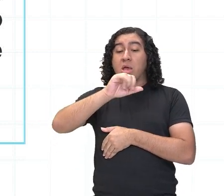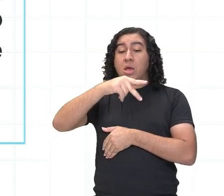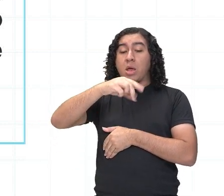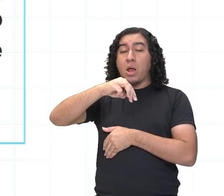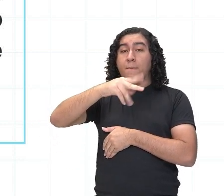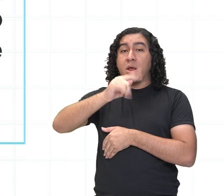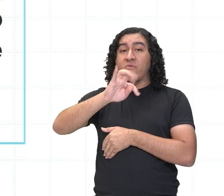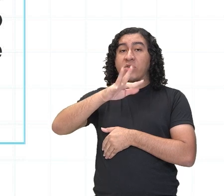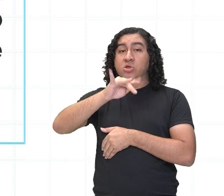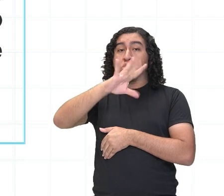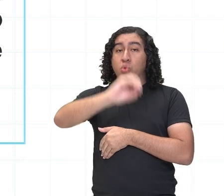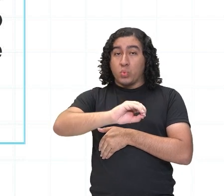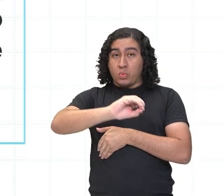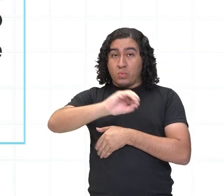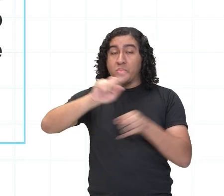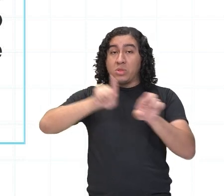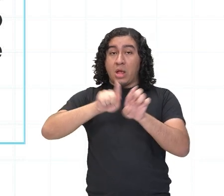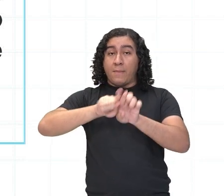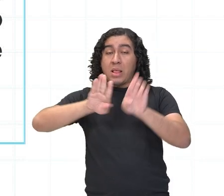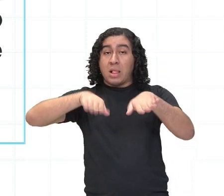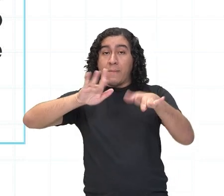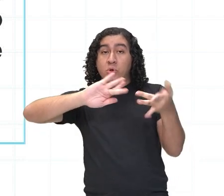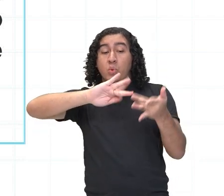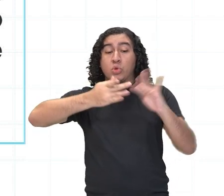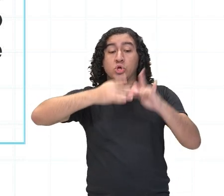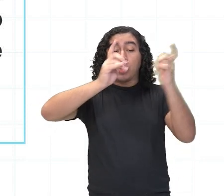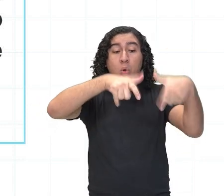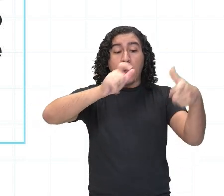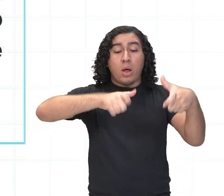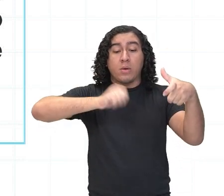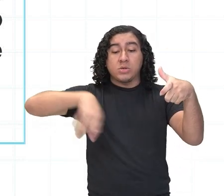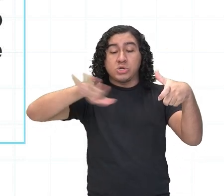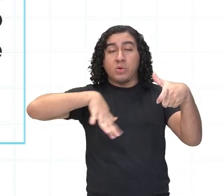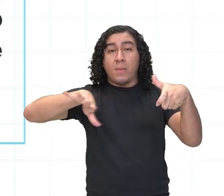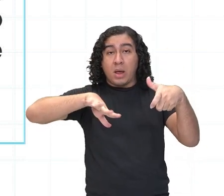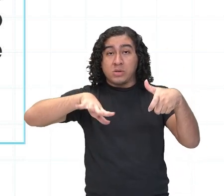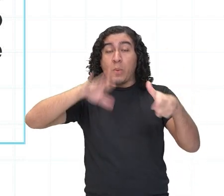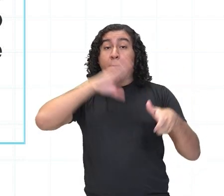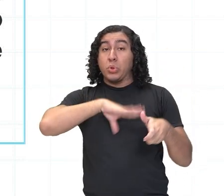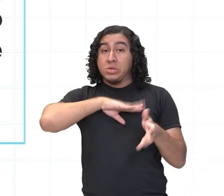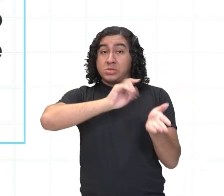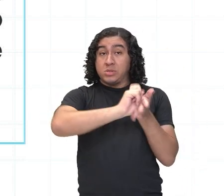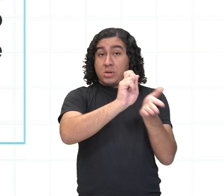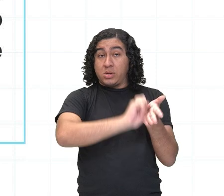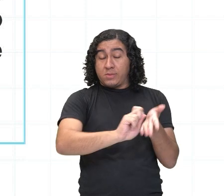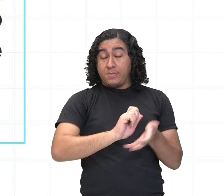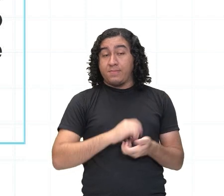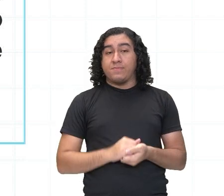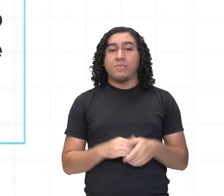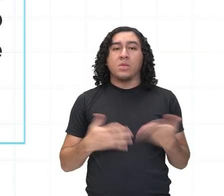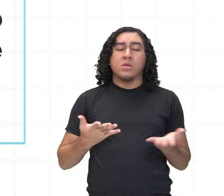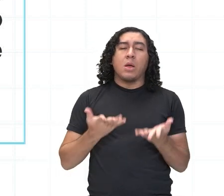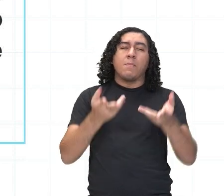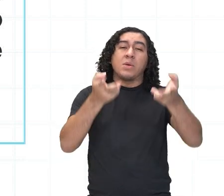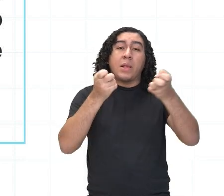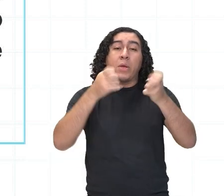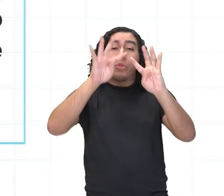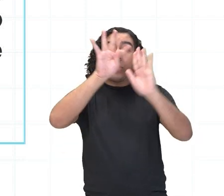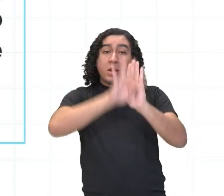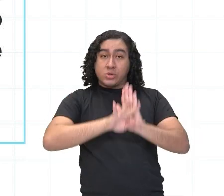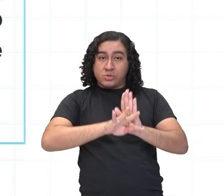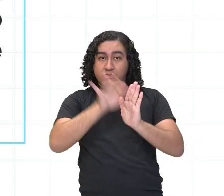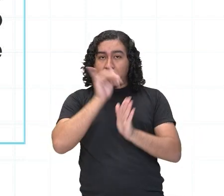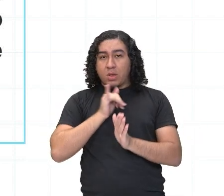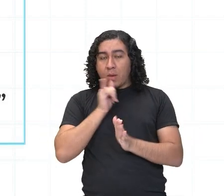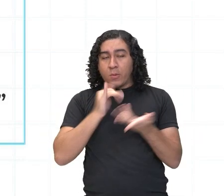e espaciais. Então, vamos observar como é que este texto fez a sua contextualização?